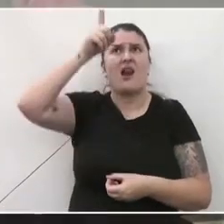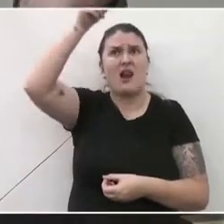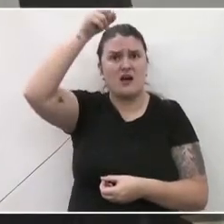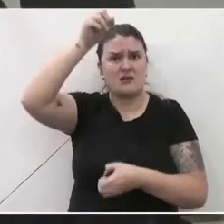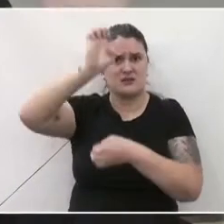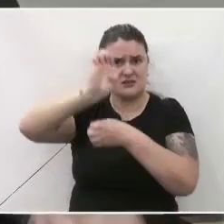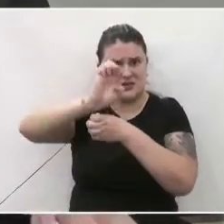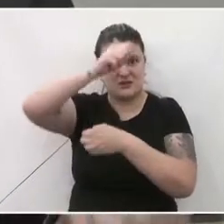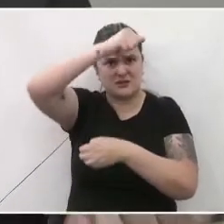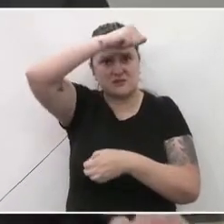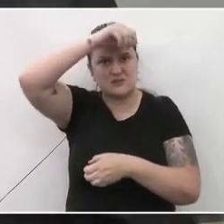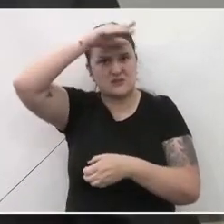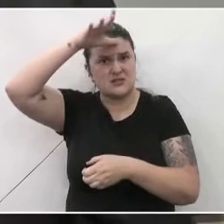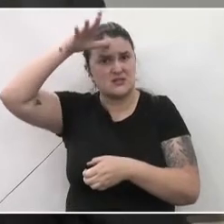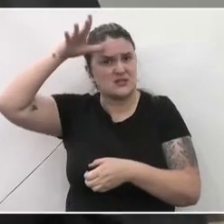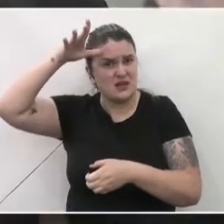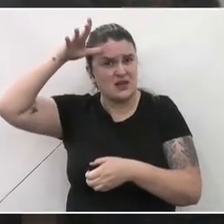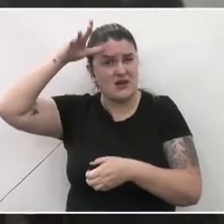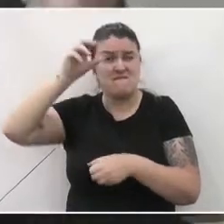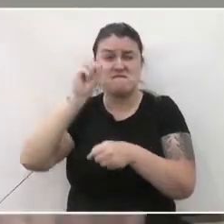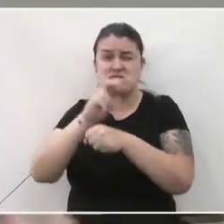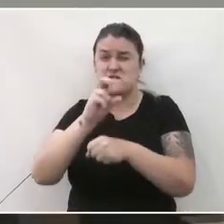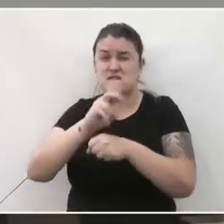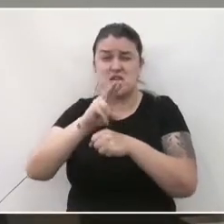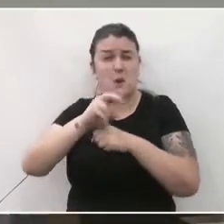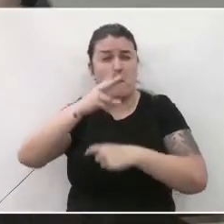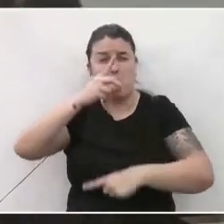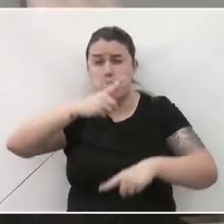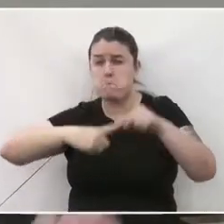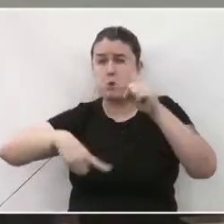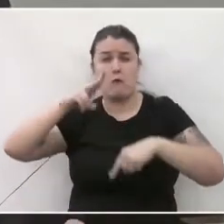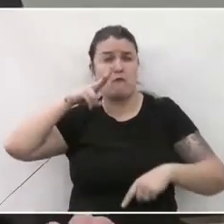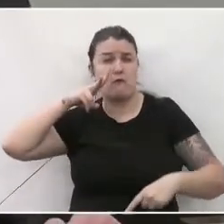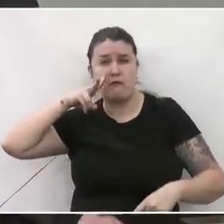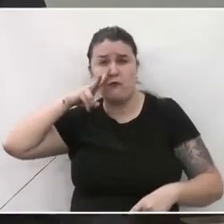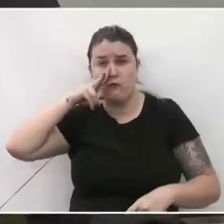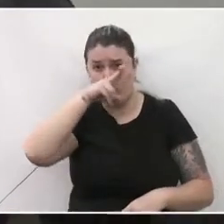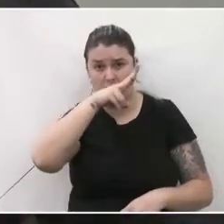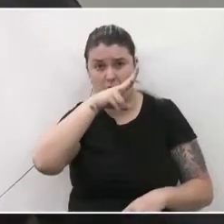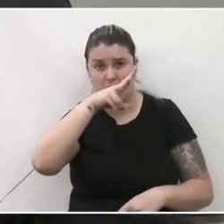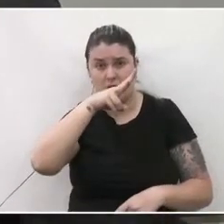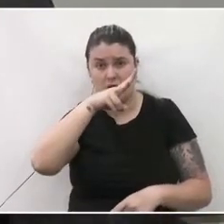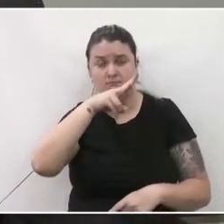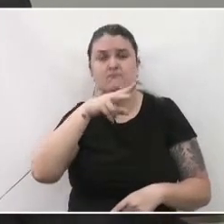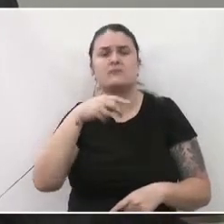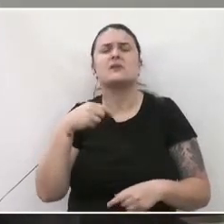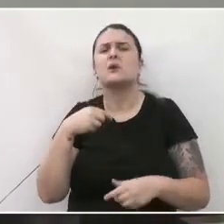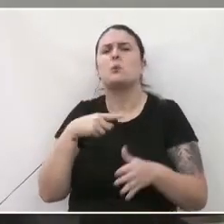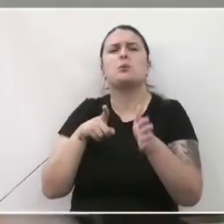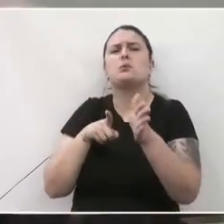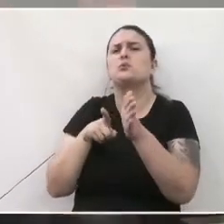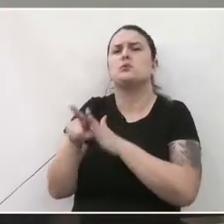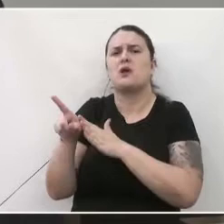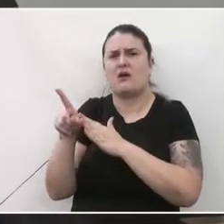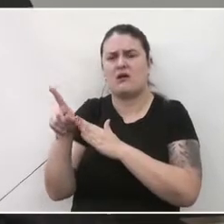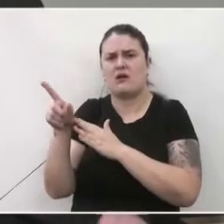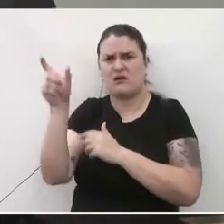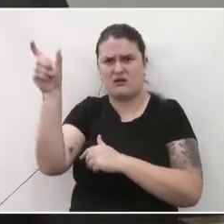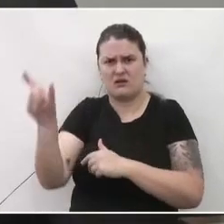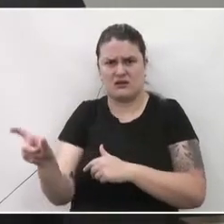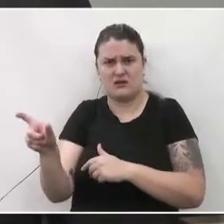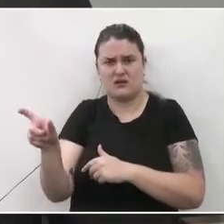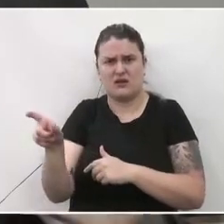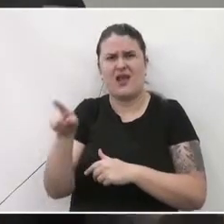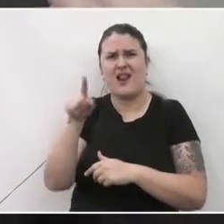essa cepa extremamente virulenta e agressiva. E aí eu pergunto para ele: será que